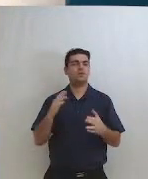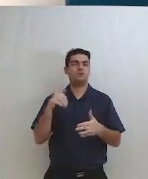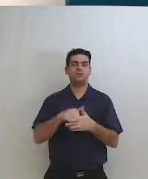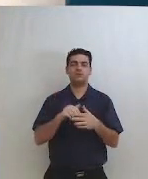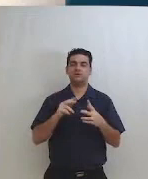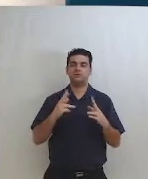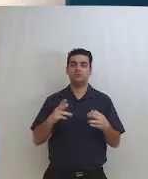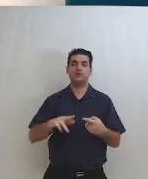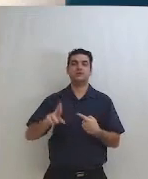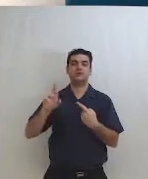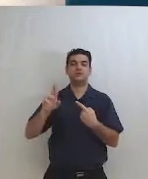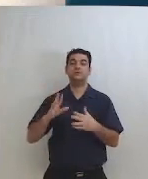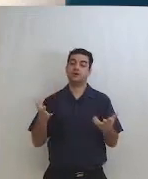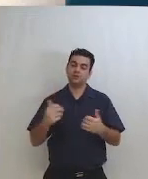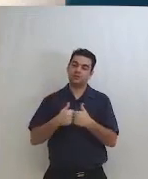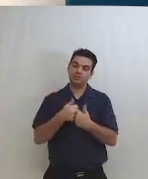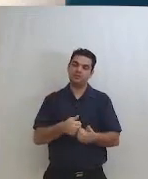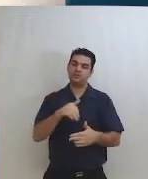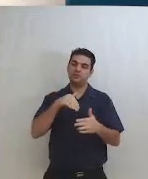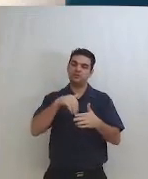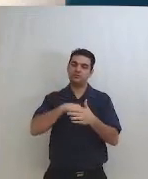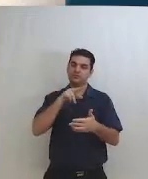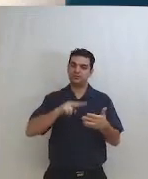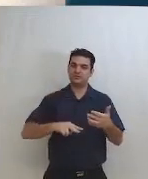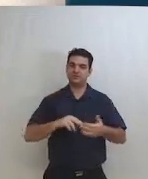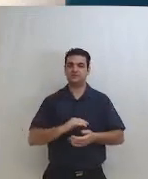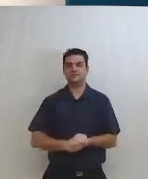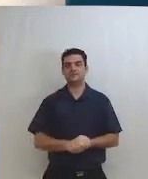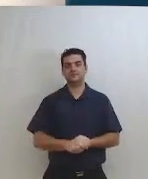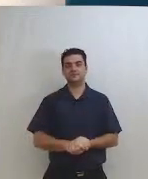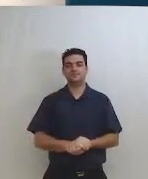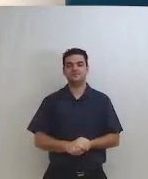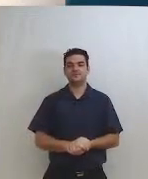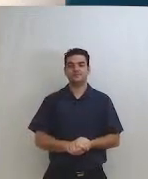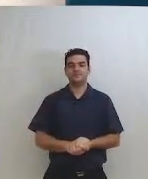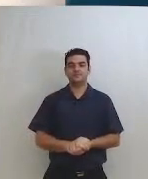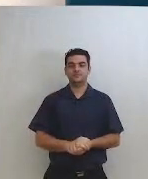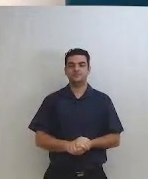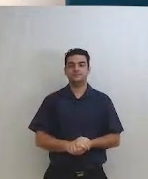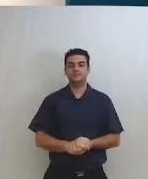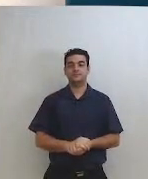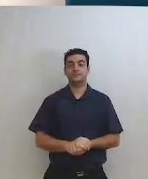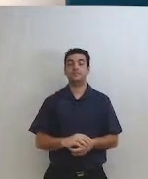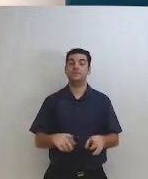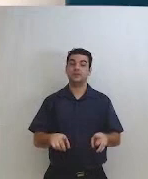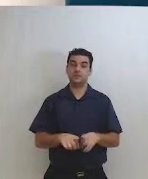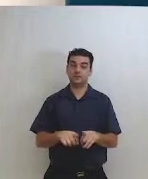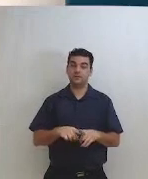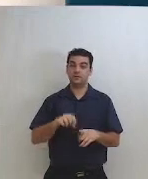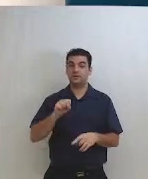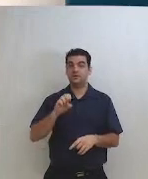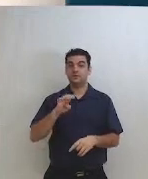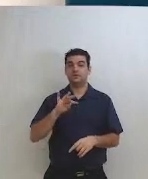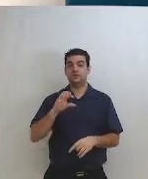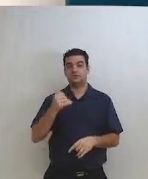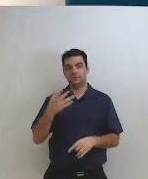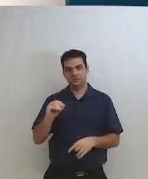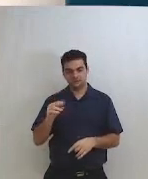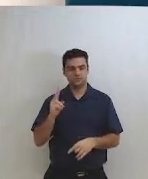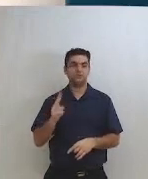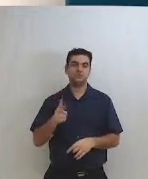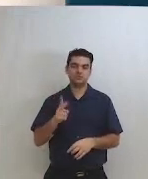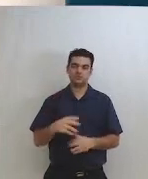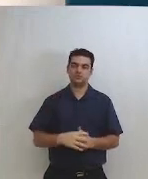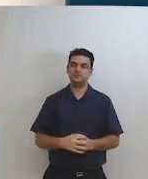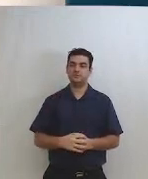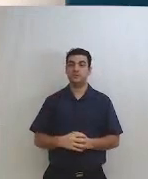acompanhado agora pelo voto visto. Ainda na relatoria do ministro Sebastião Reis, agravo regimental no habeas